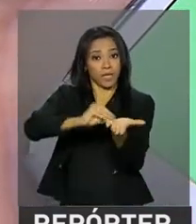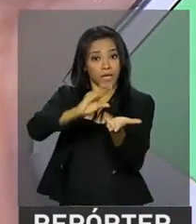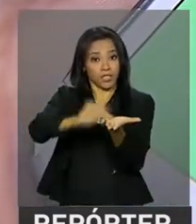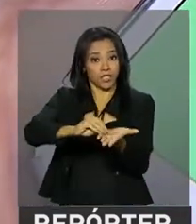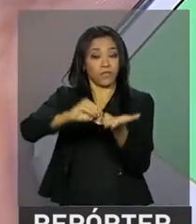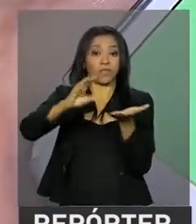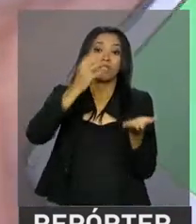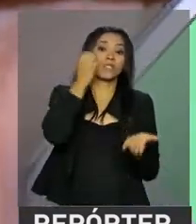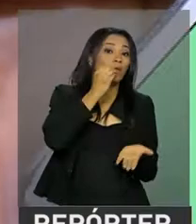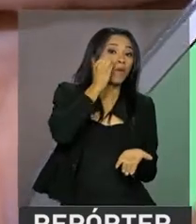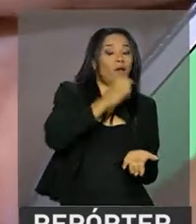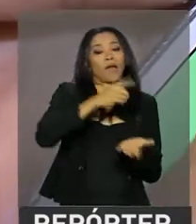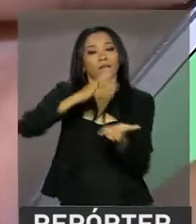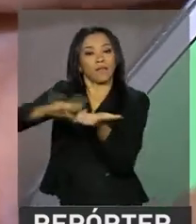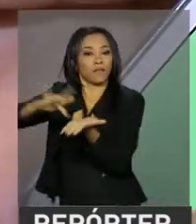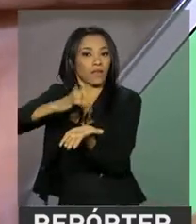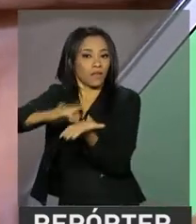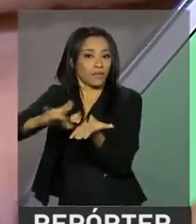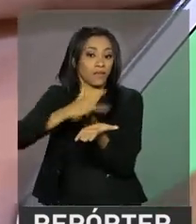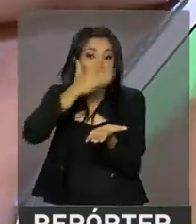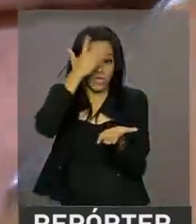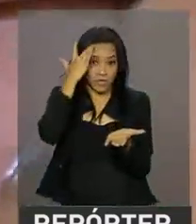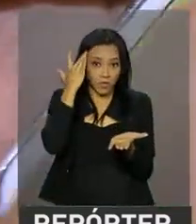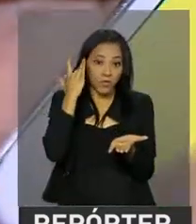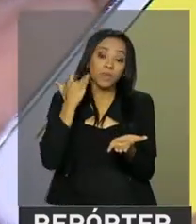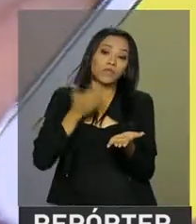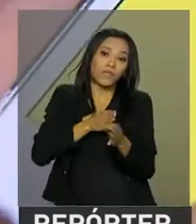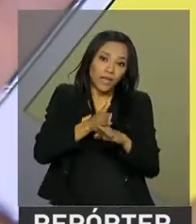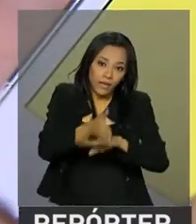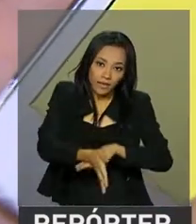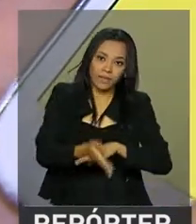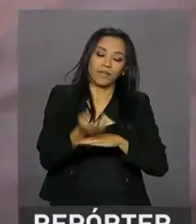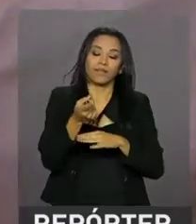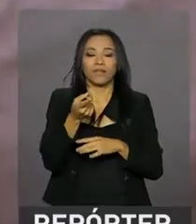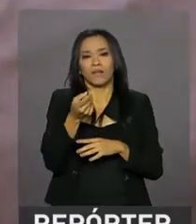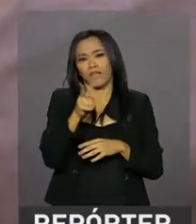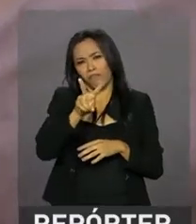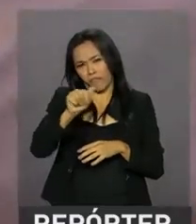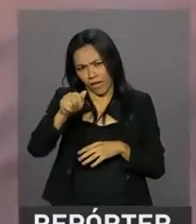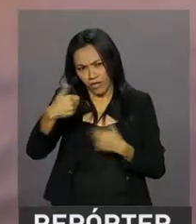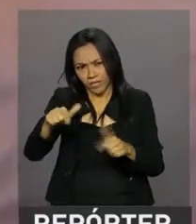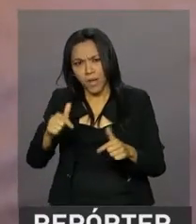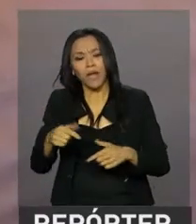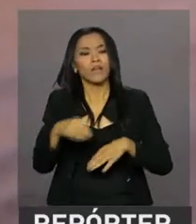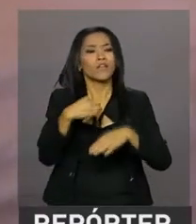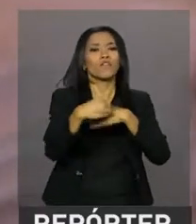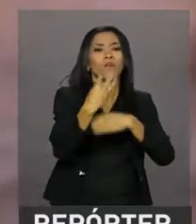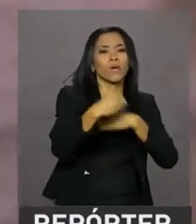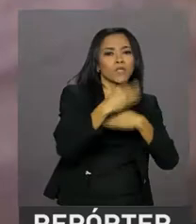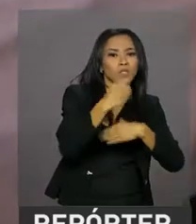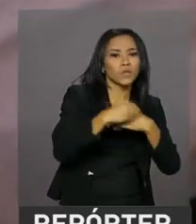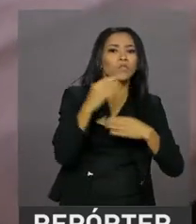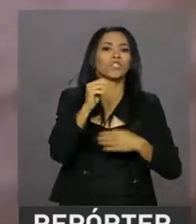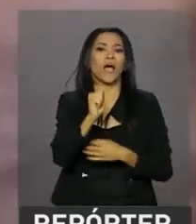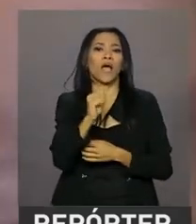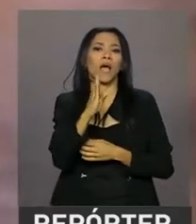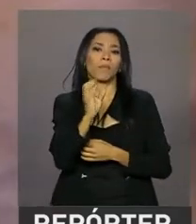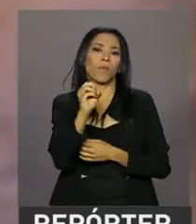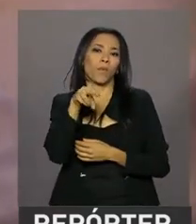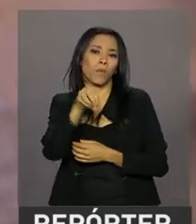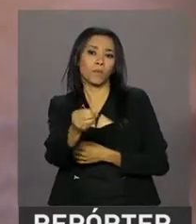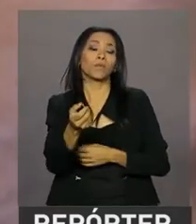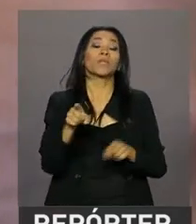e permite que as pessoas acessem além das vagas de emprego informações sobre abono salarial e acompanhar